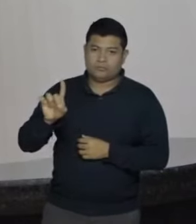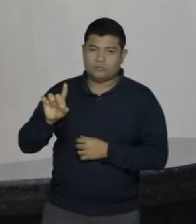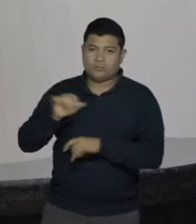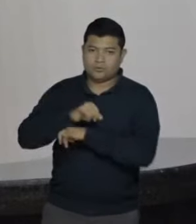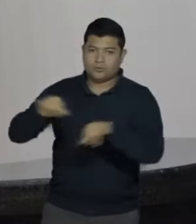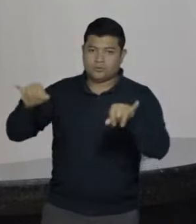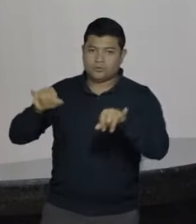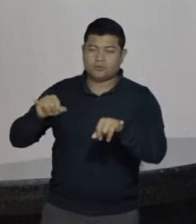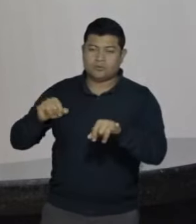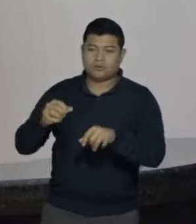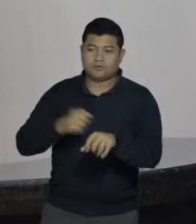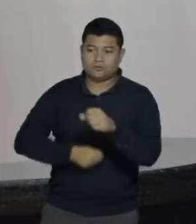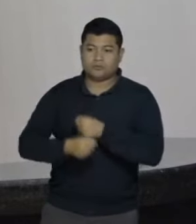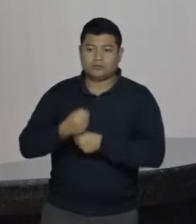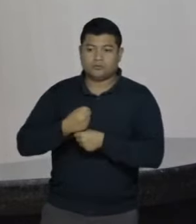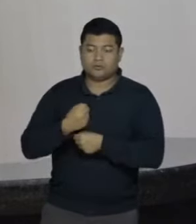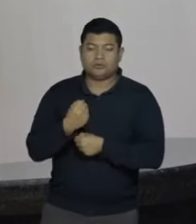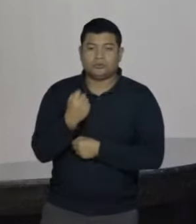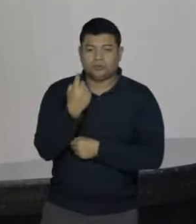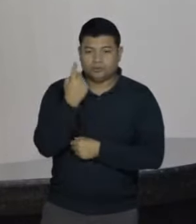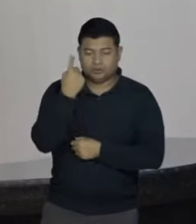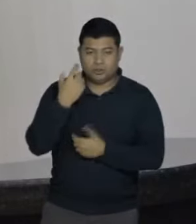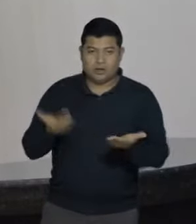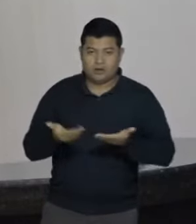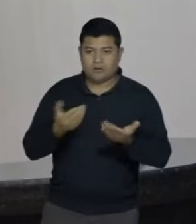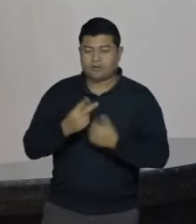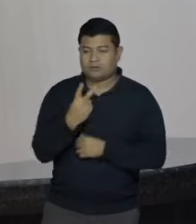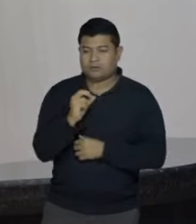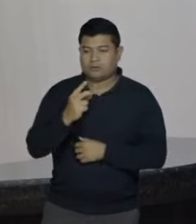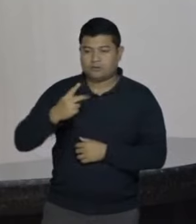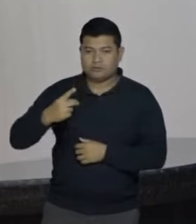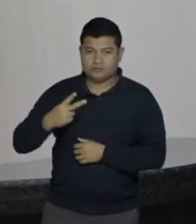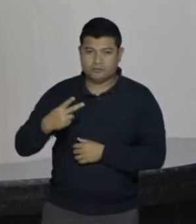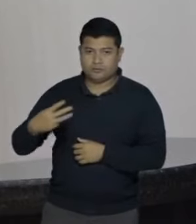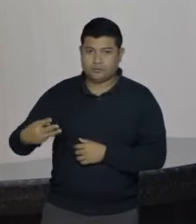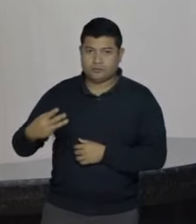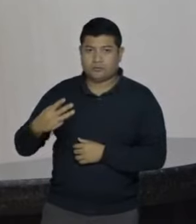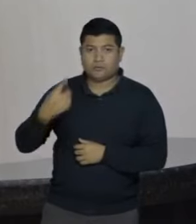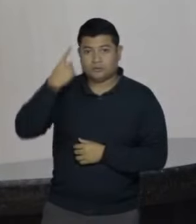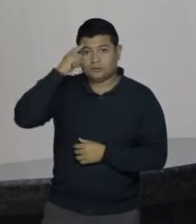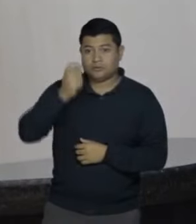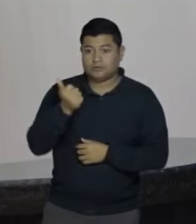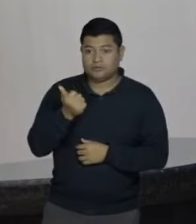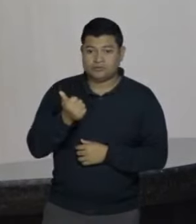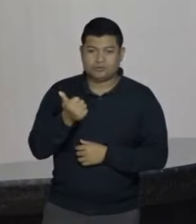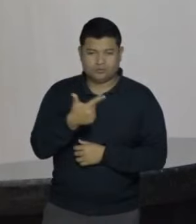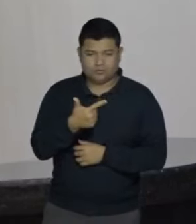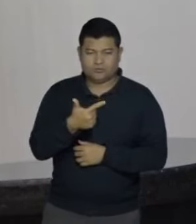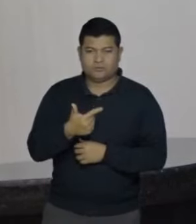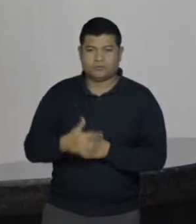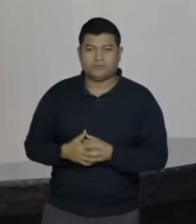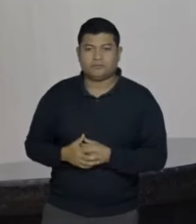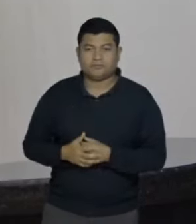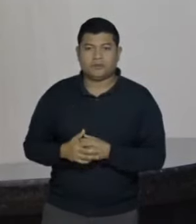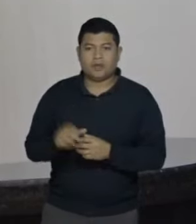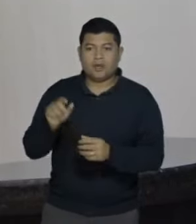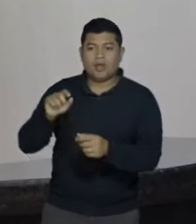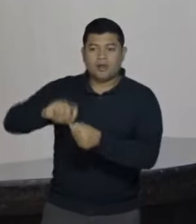12 essa pesquisa do penúde foi feita em 80 países e